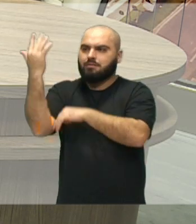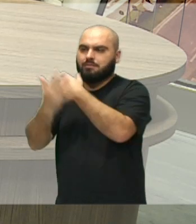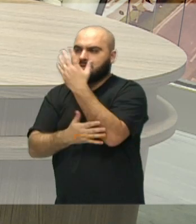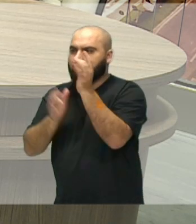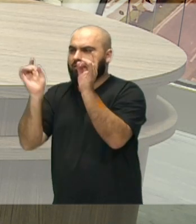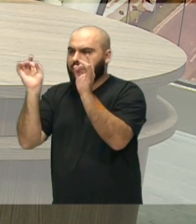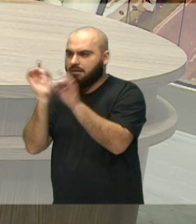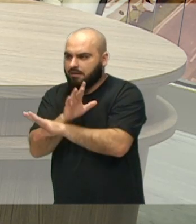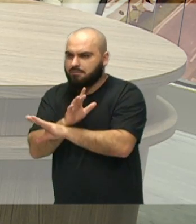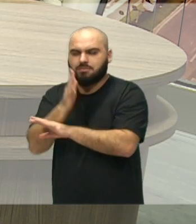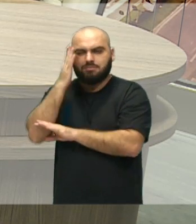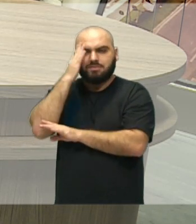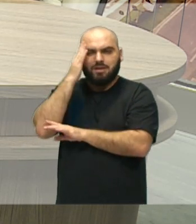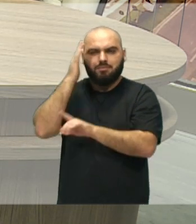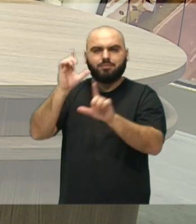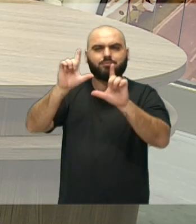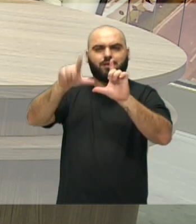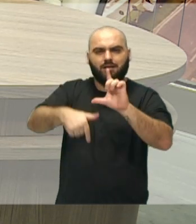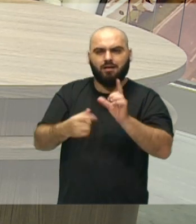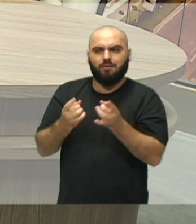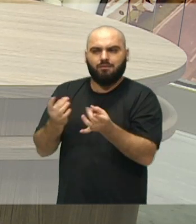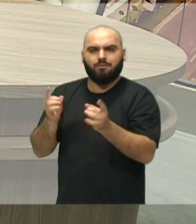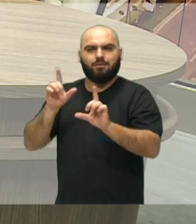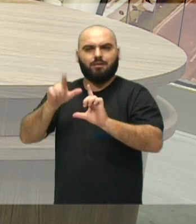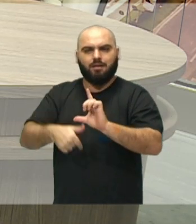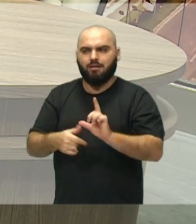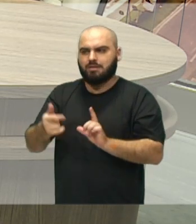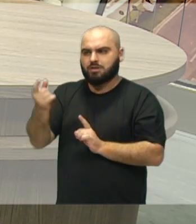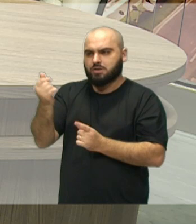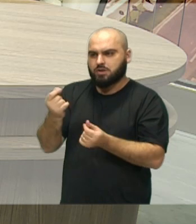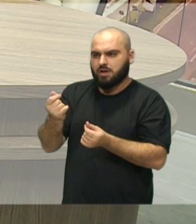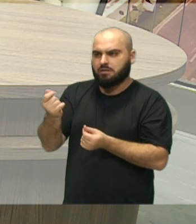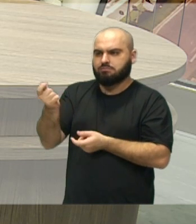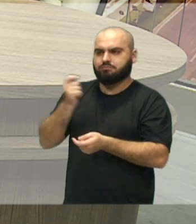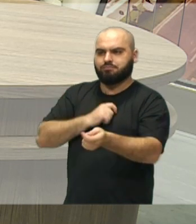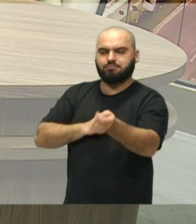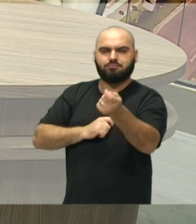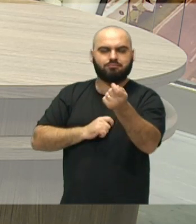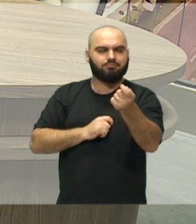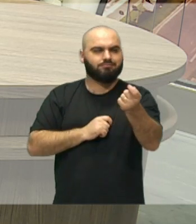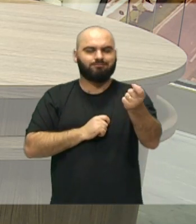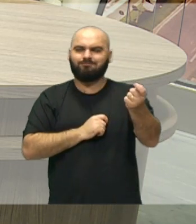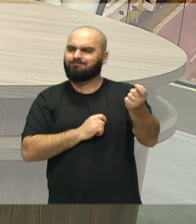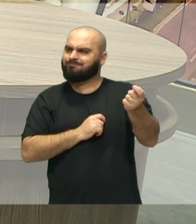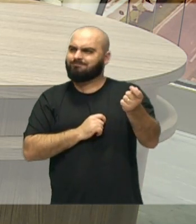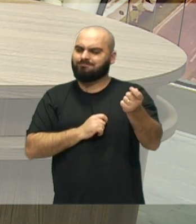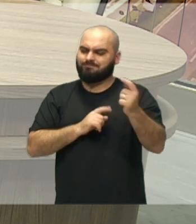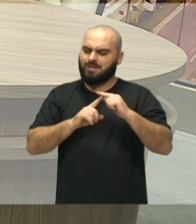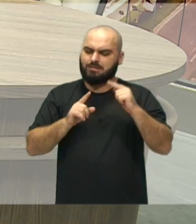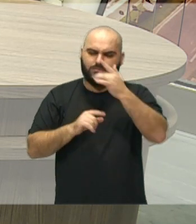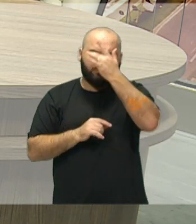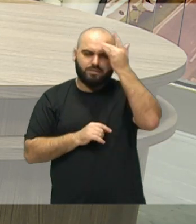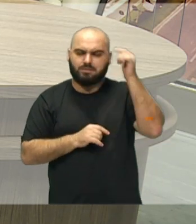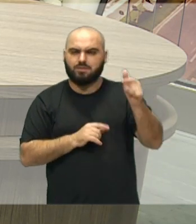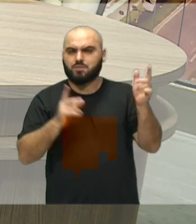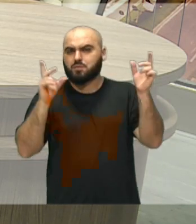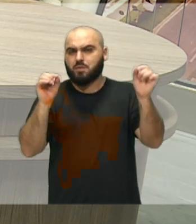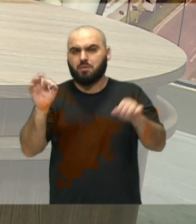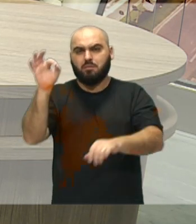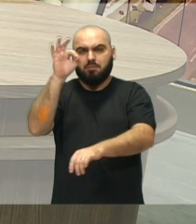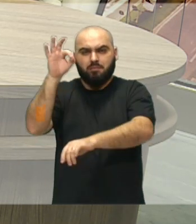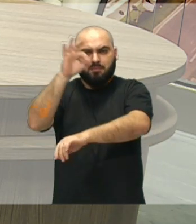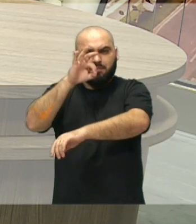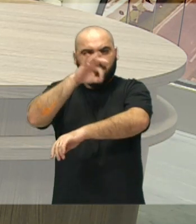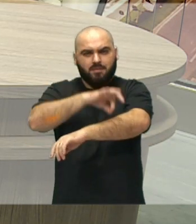traficados, as pessoas ganham dinheiro com isso, só que eles, assim como as abelhas, né, principalmente